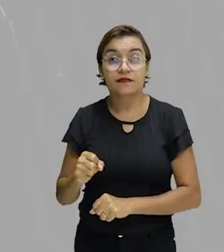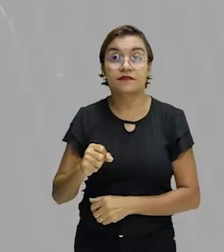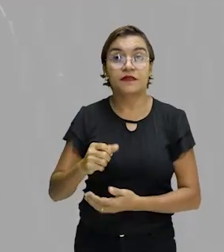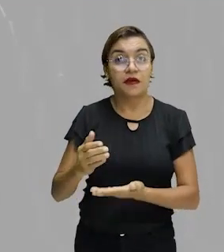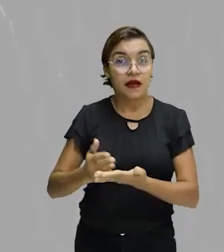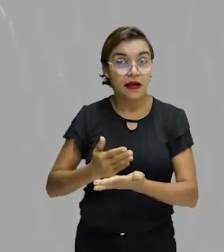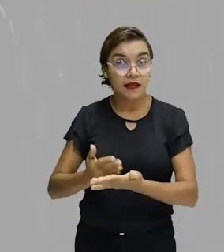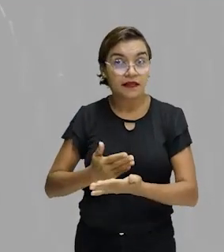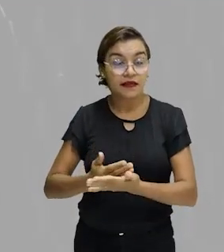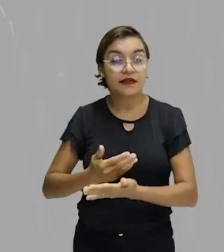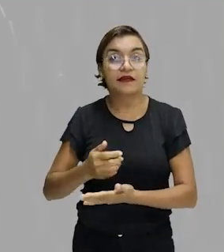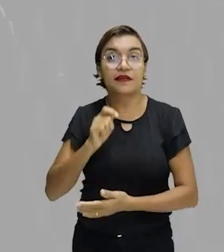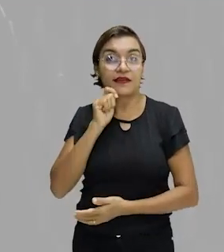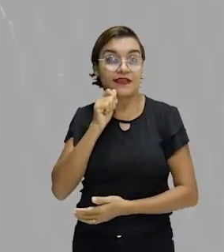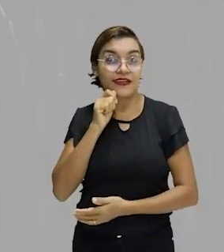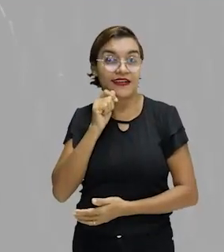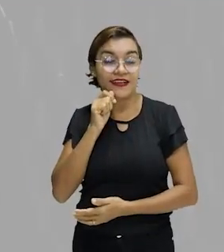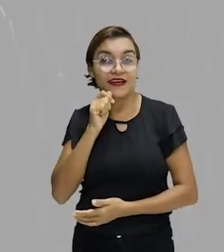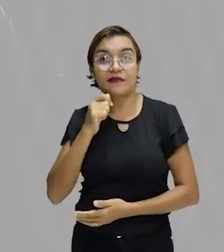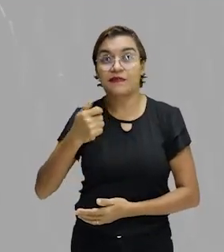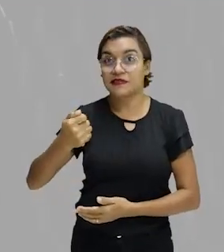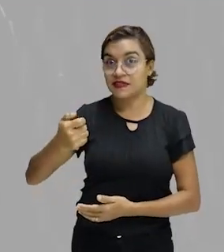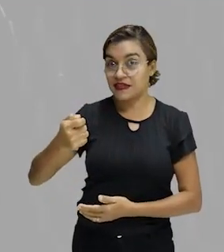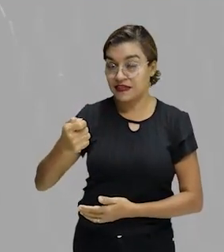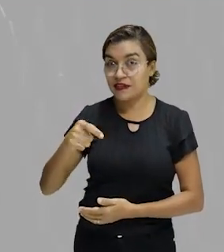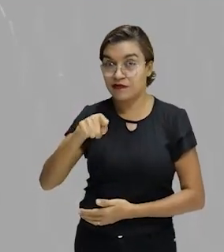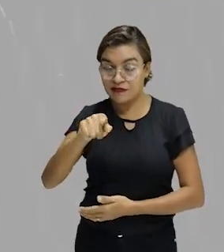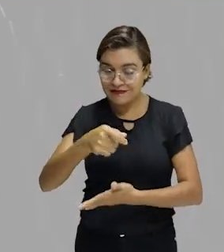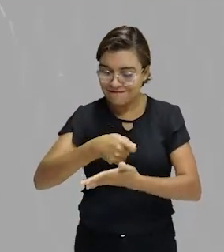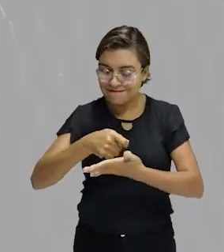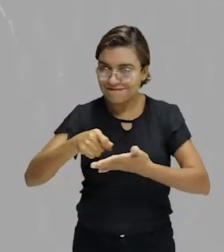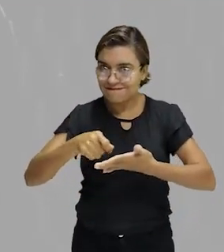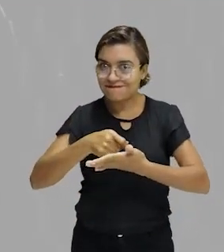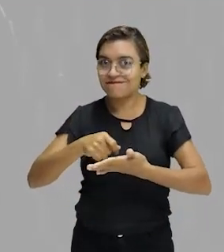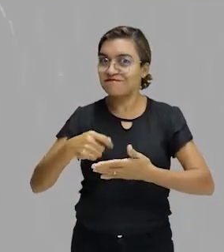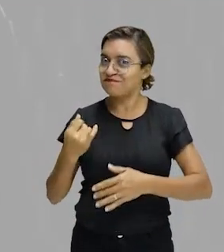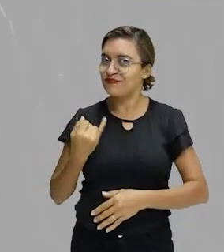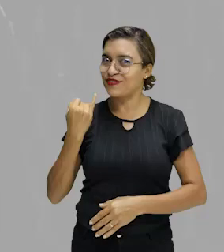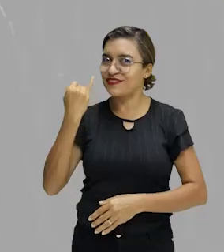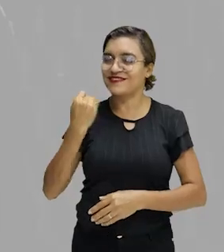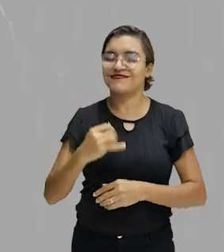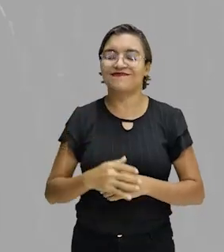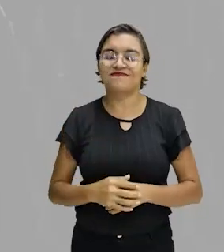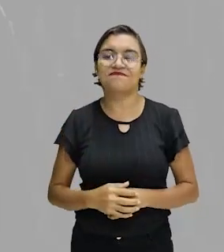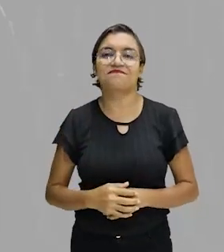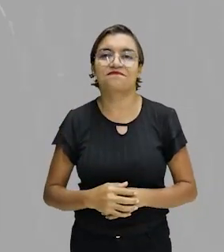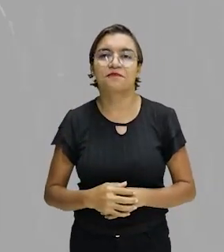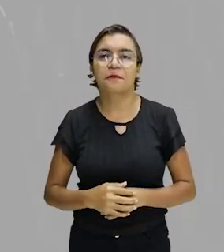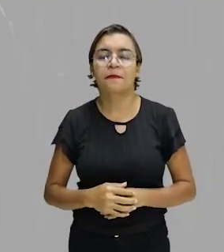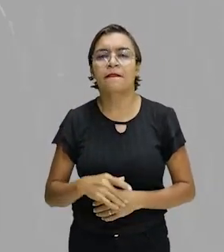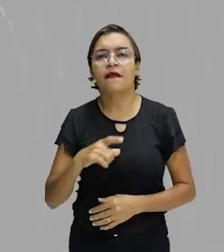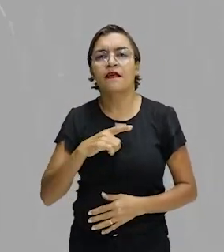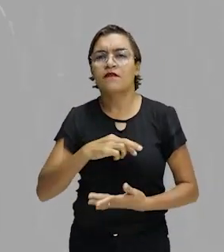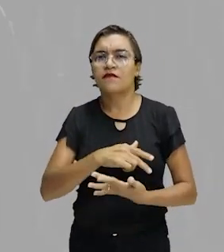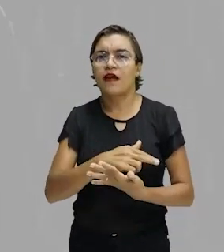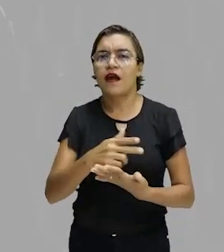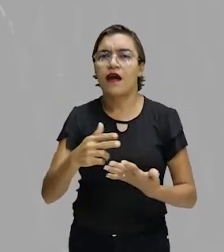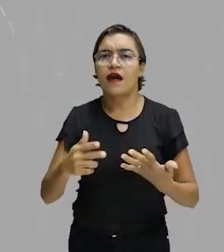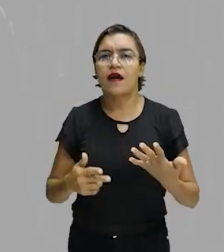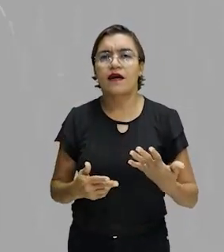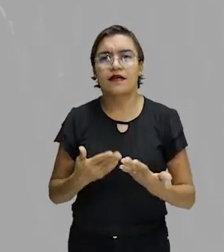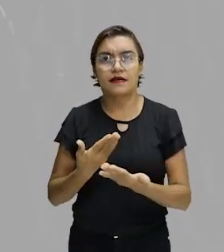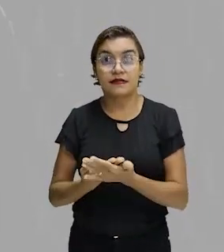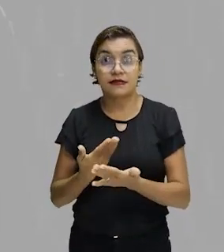caneta, borracha para você fazer suas devidas anotações, ok? Turma, estamos em uma série de aulas relacionadas